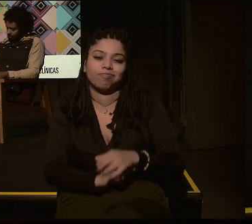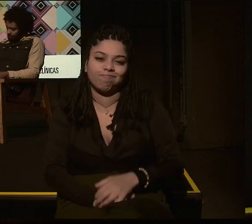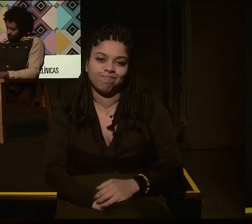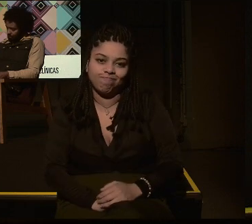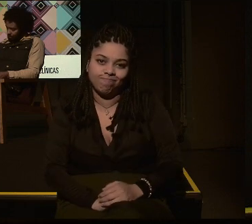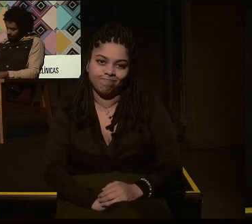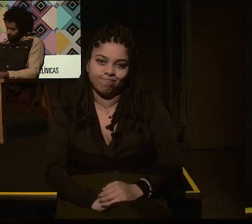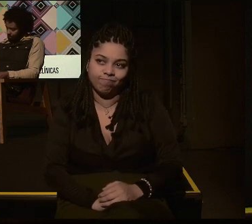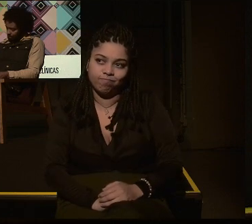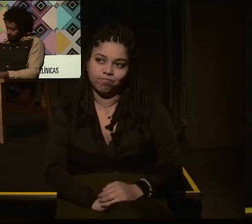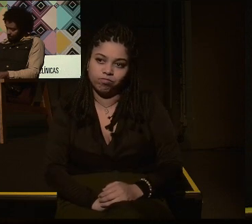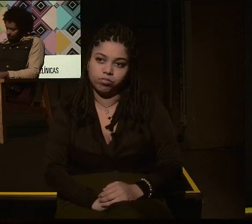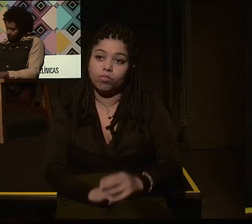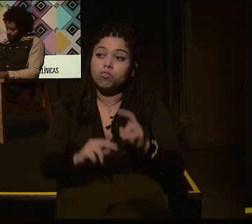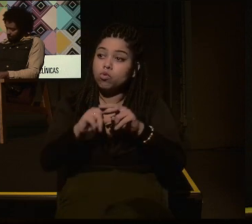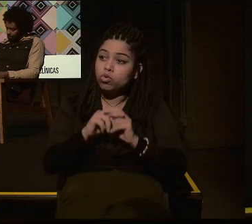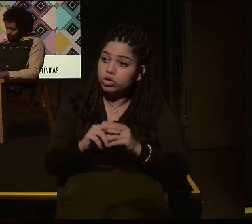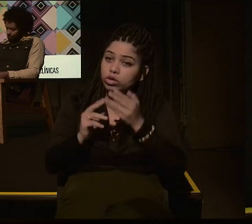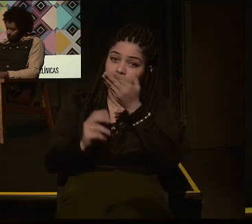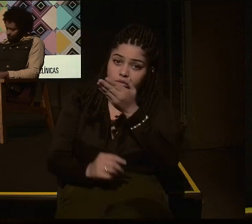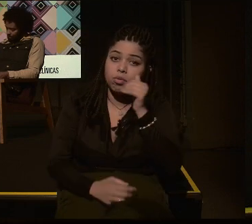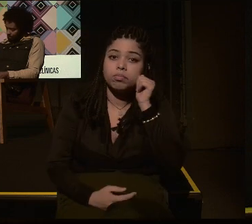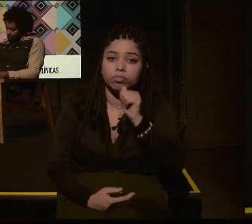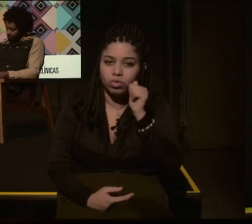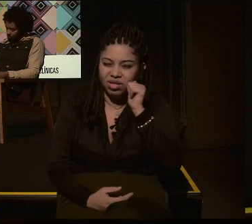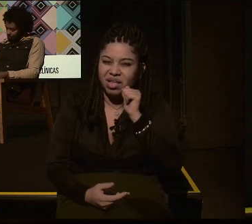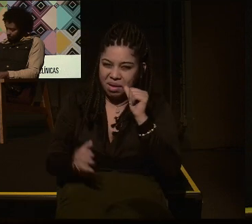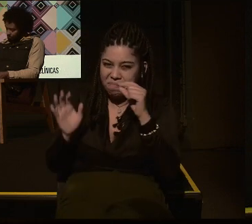É, nesse sentido, Luanda,